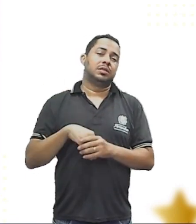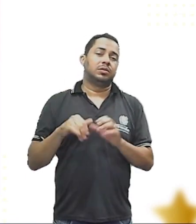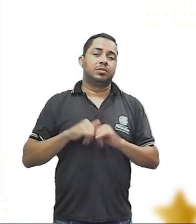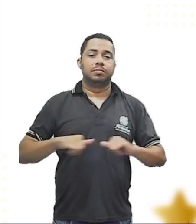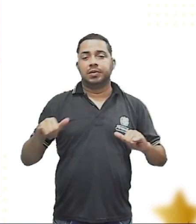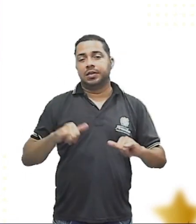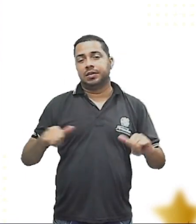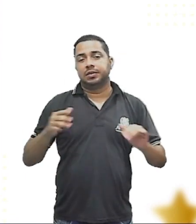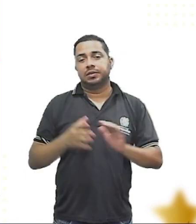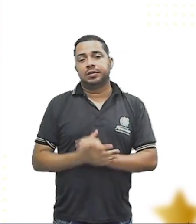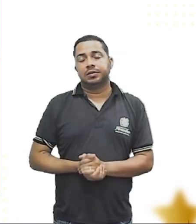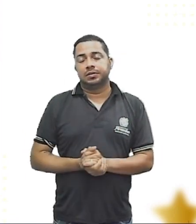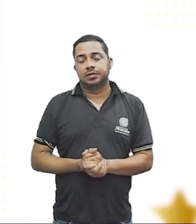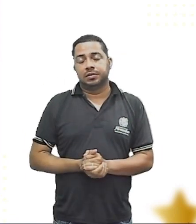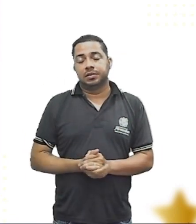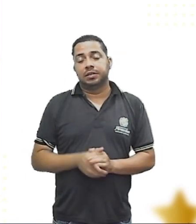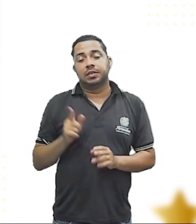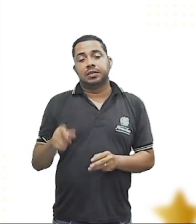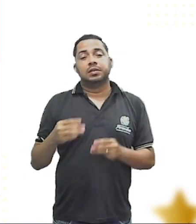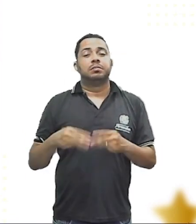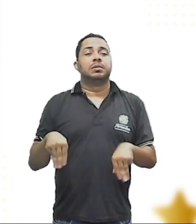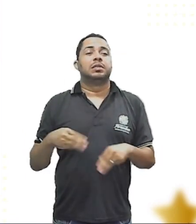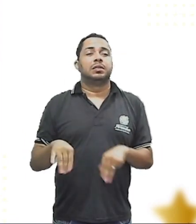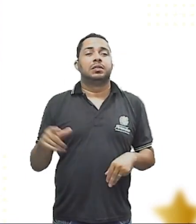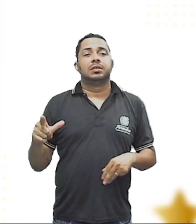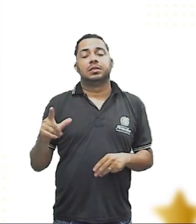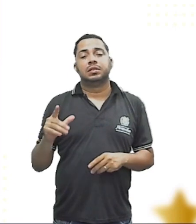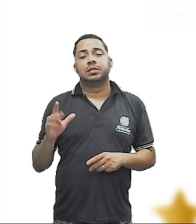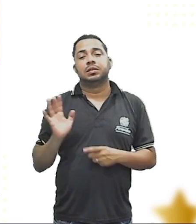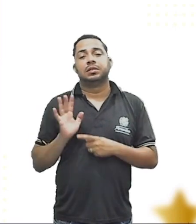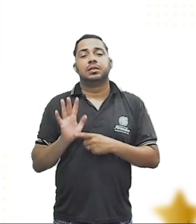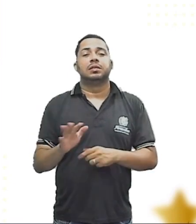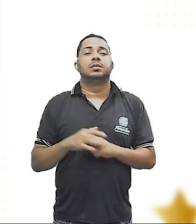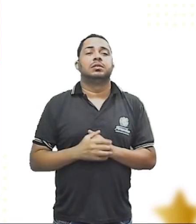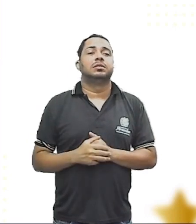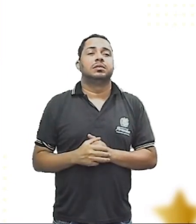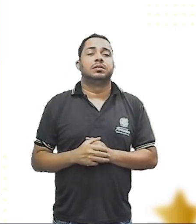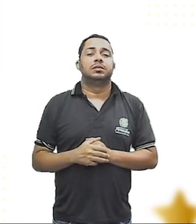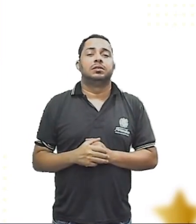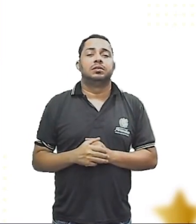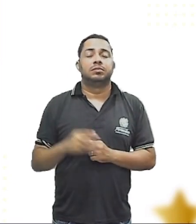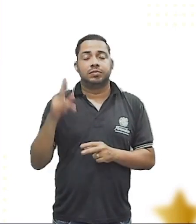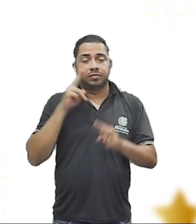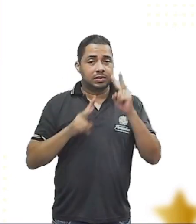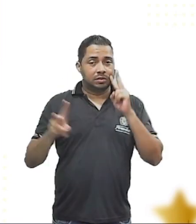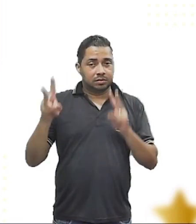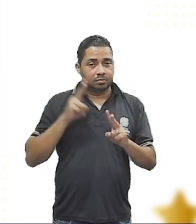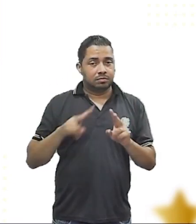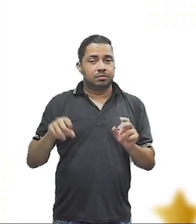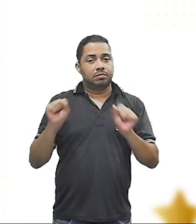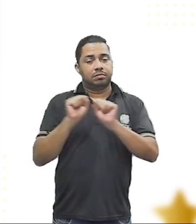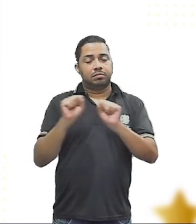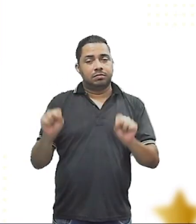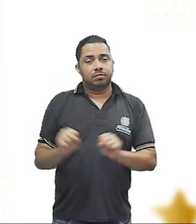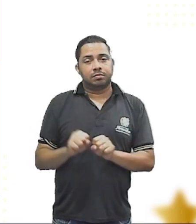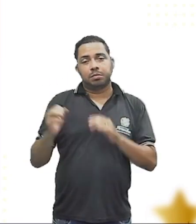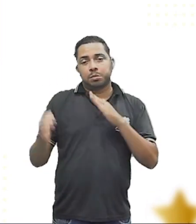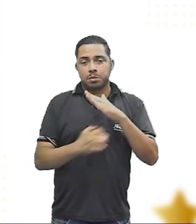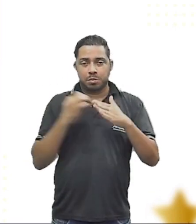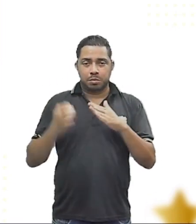marketing. Essa matriz, ela traz uma visão sistêmica da